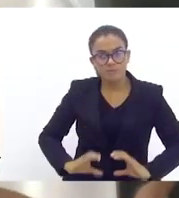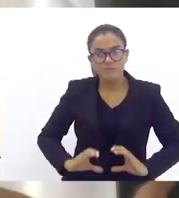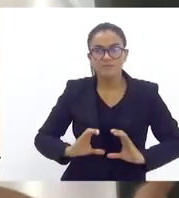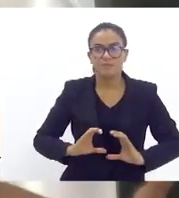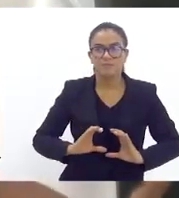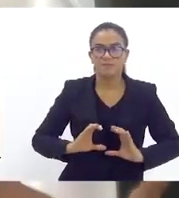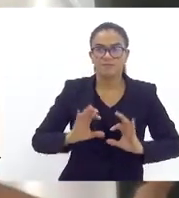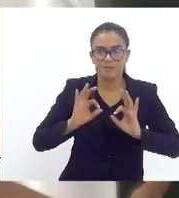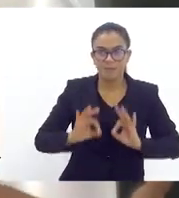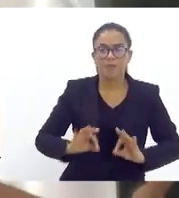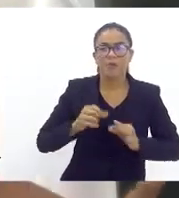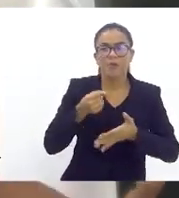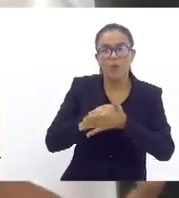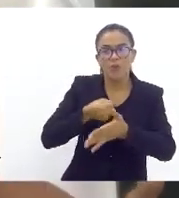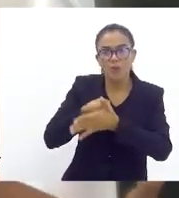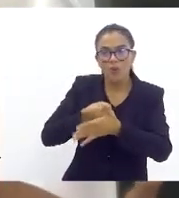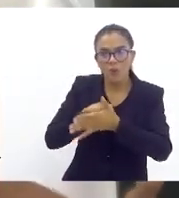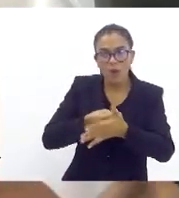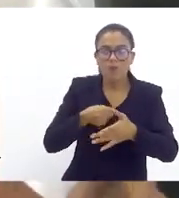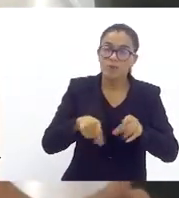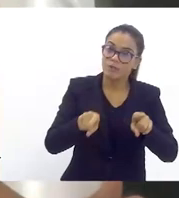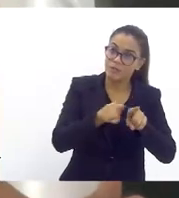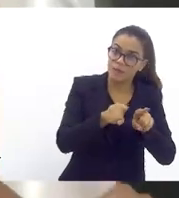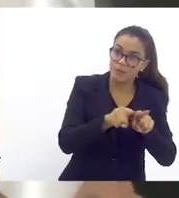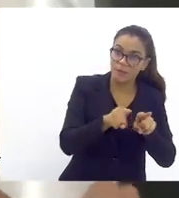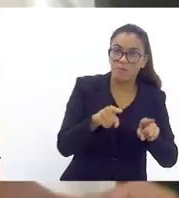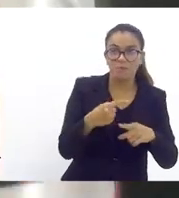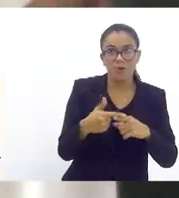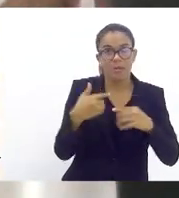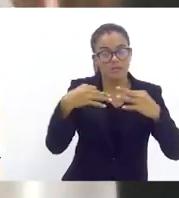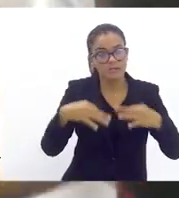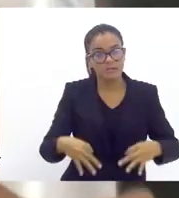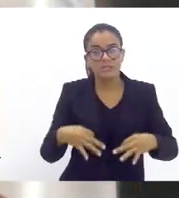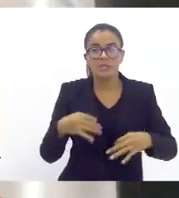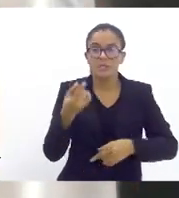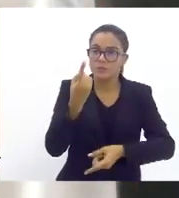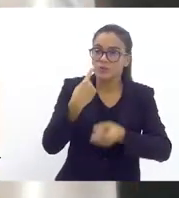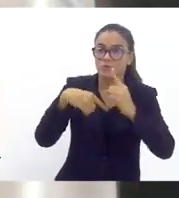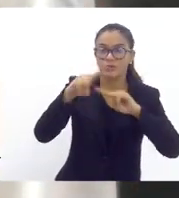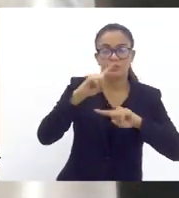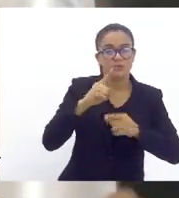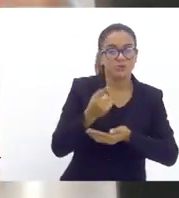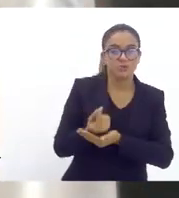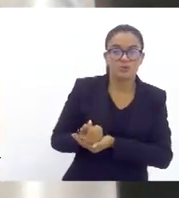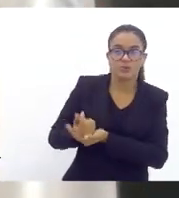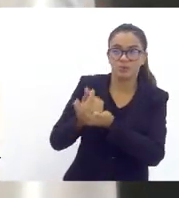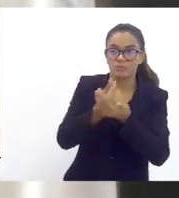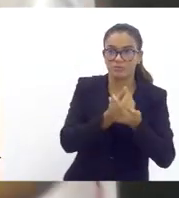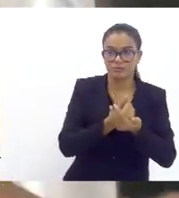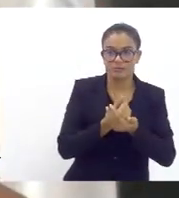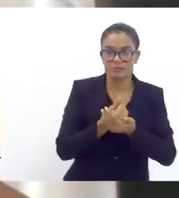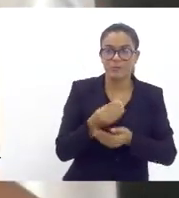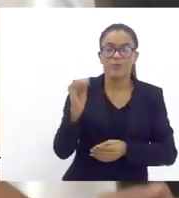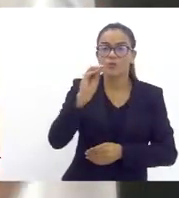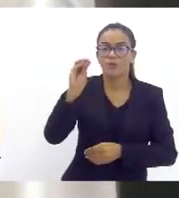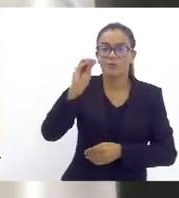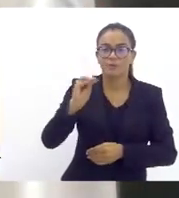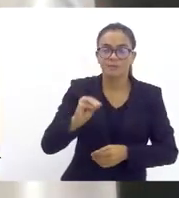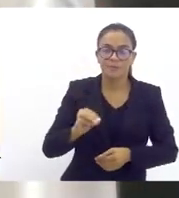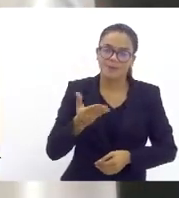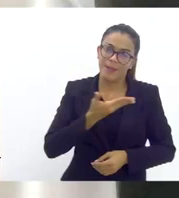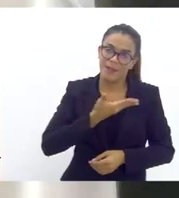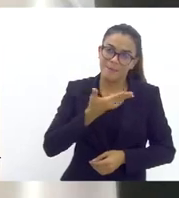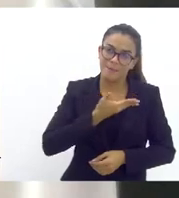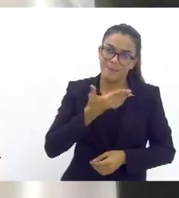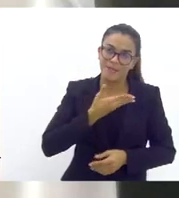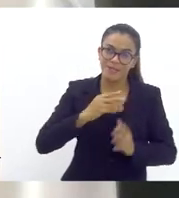seja uma luta também, porque deve ser, de superação do capitalismo. Minha amiga